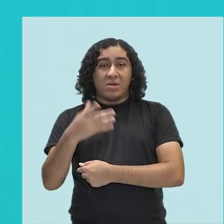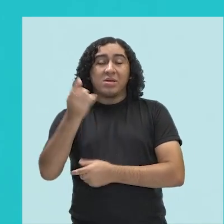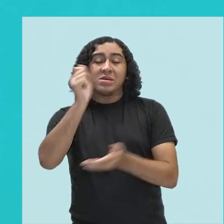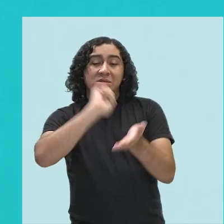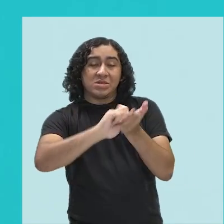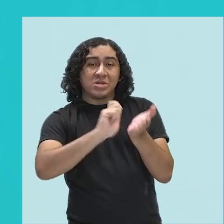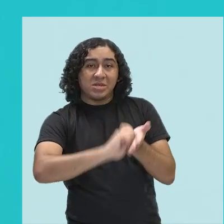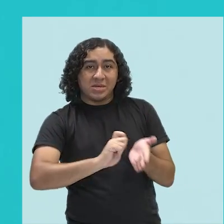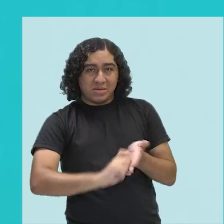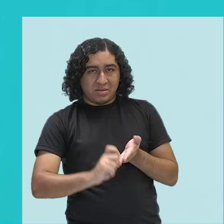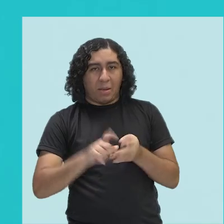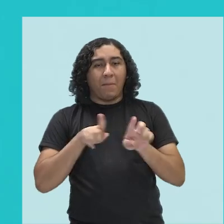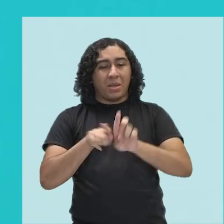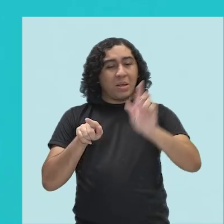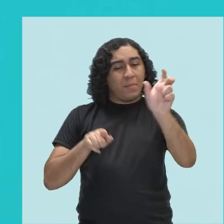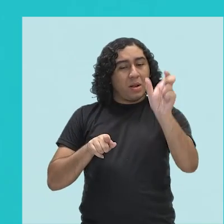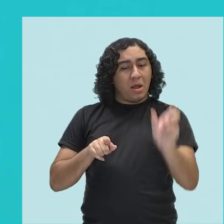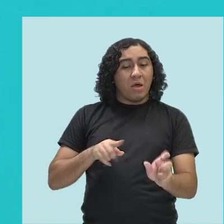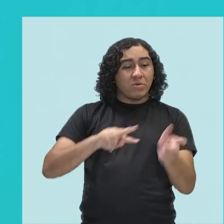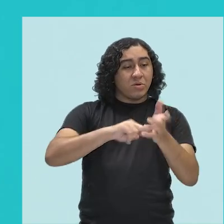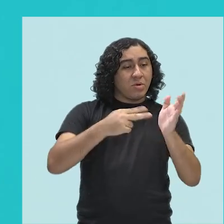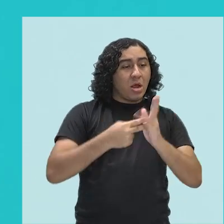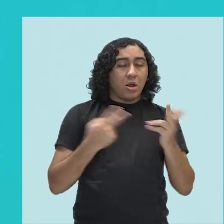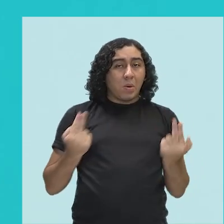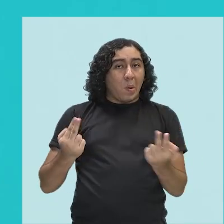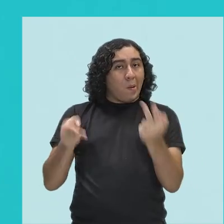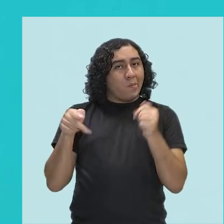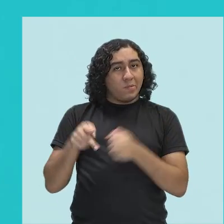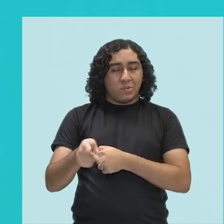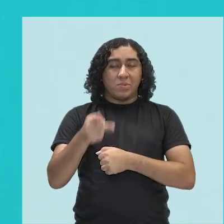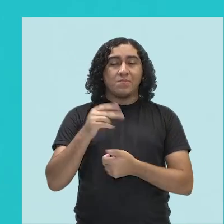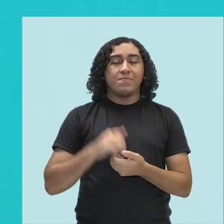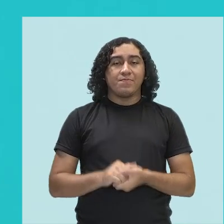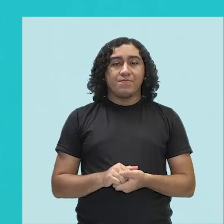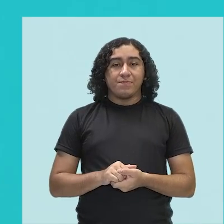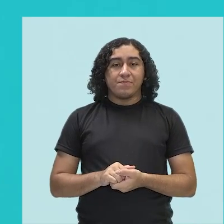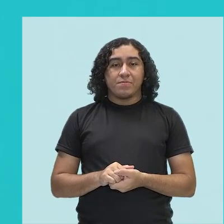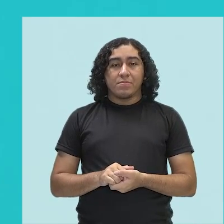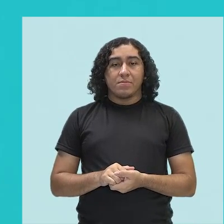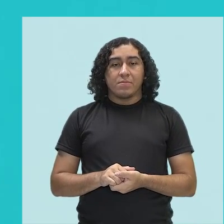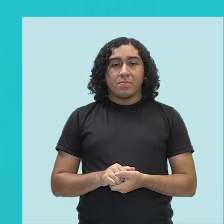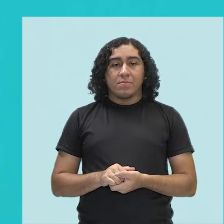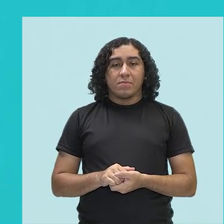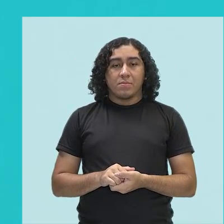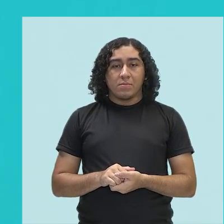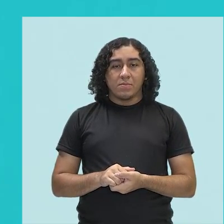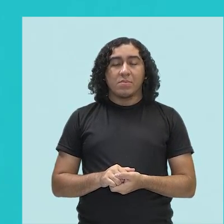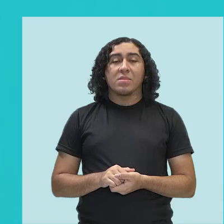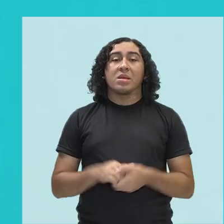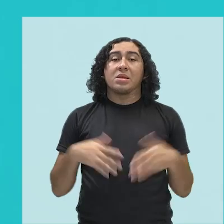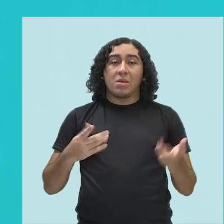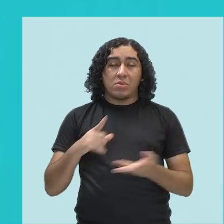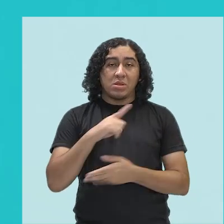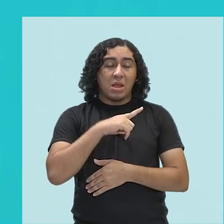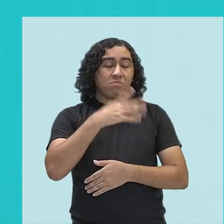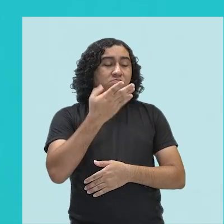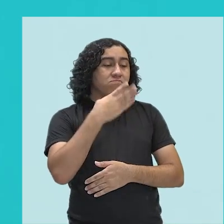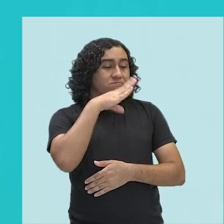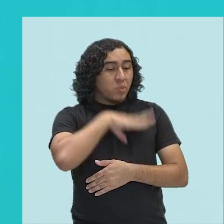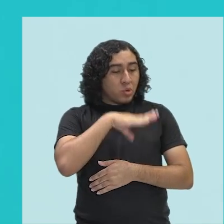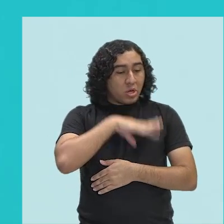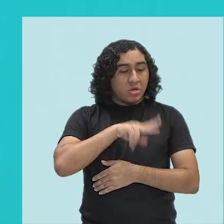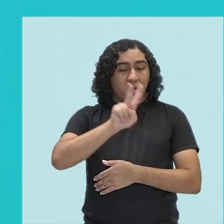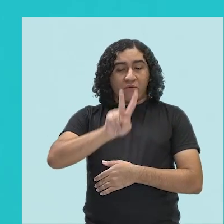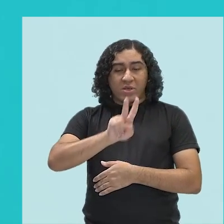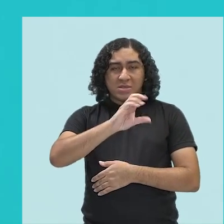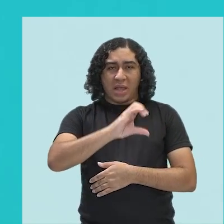escrever as mesmas palavras, né? E assim como no português o você, a gente diminuiu ali para o